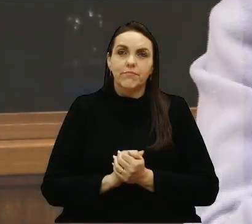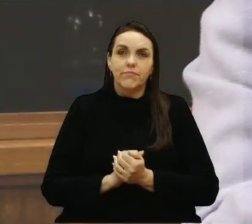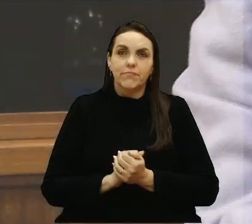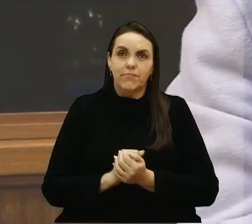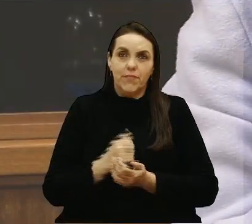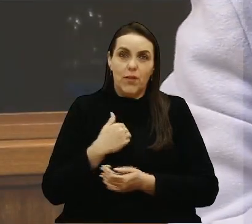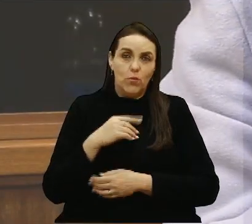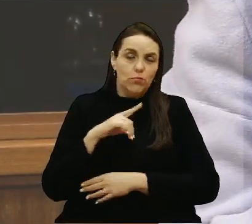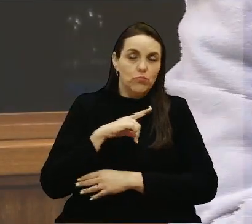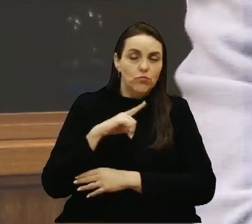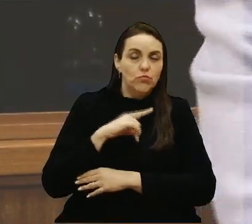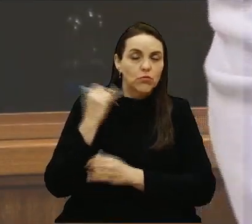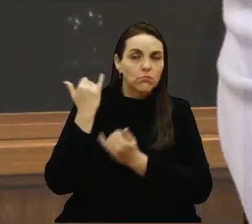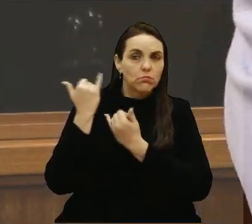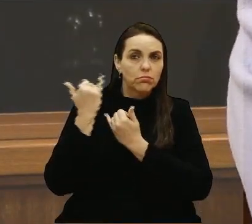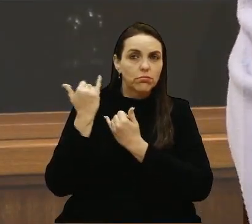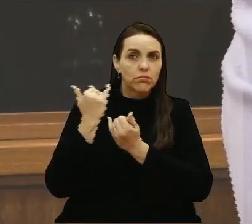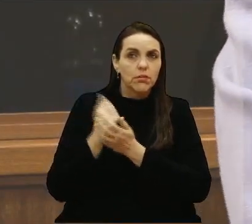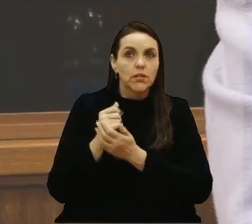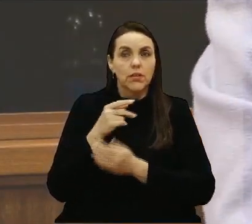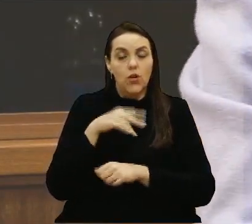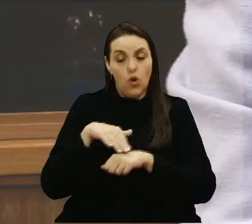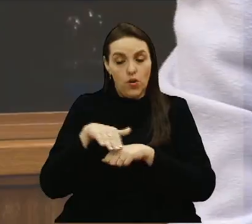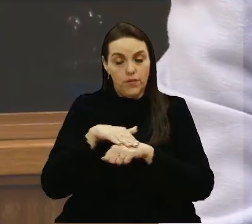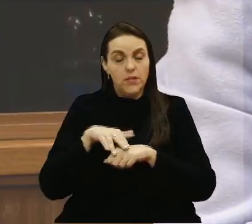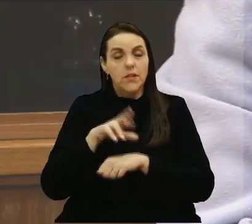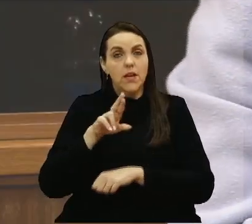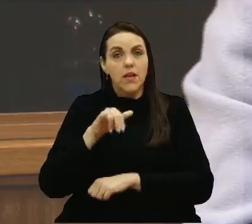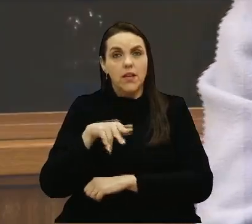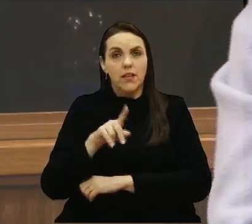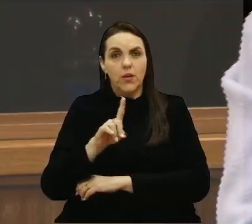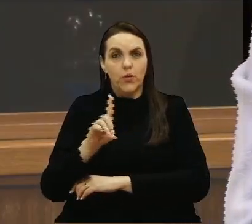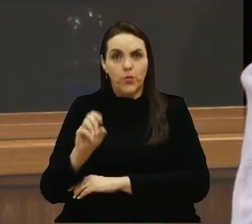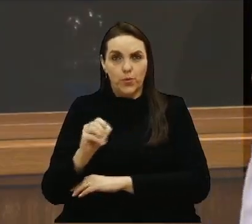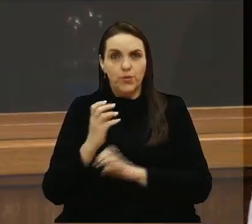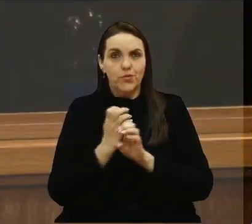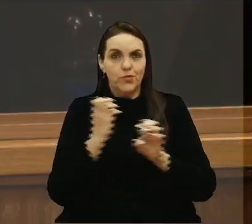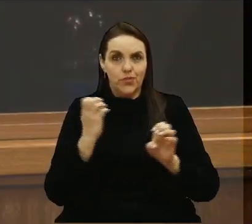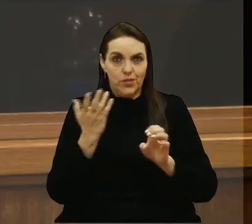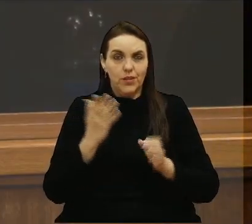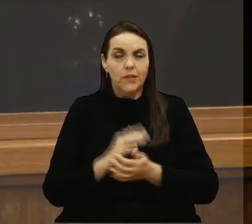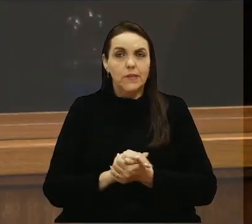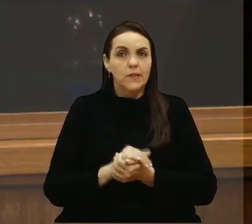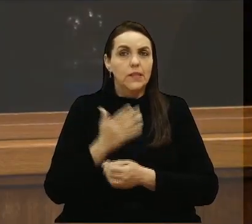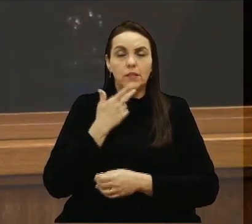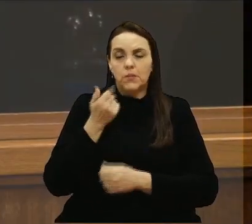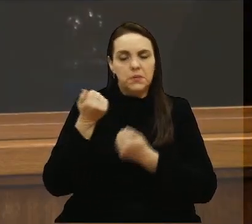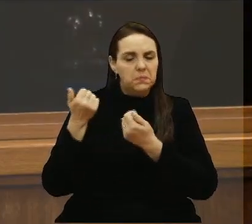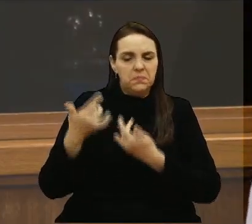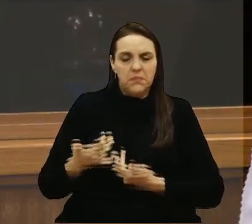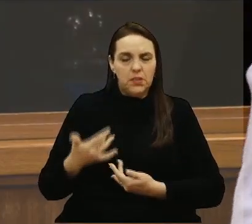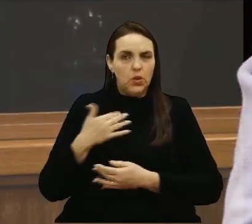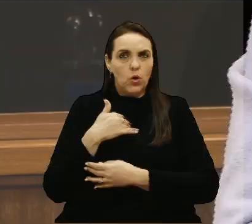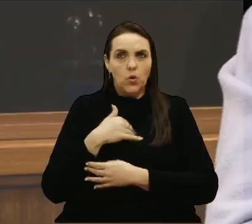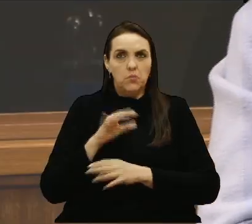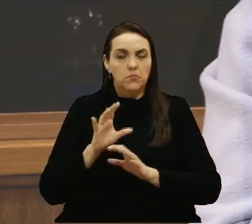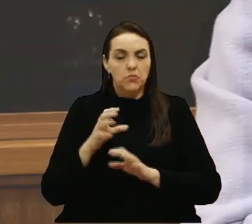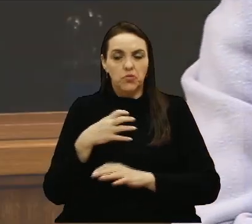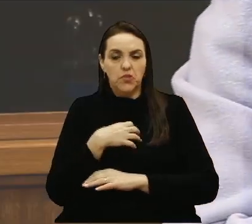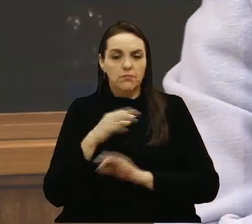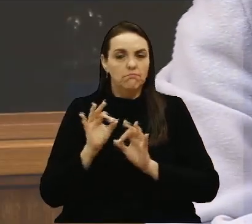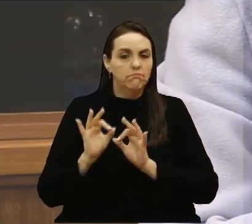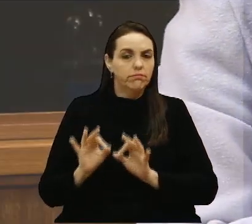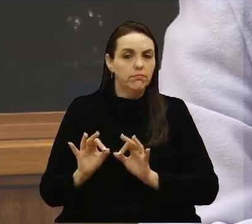eu tinha ouvido, eu falei com o Reinaldo, tá? Não me foi explicado ainda de forma muito